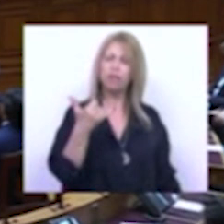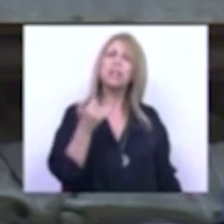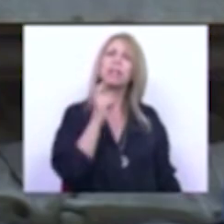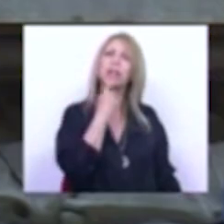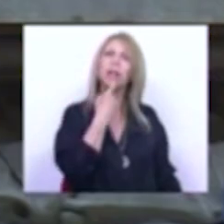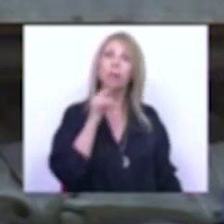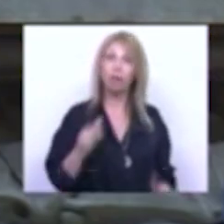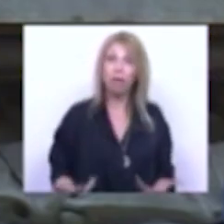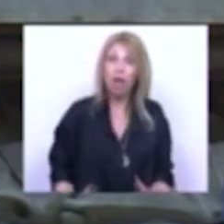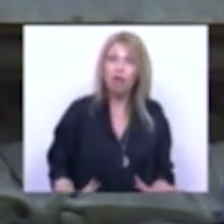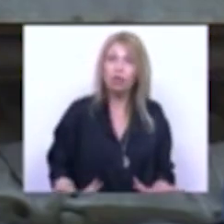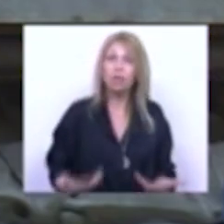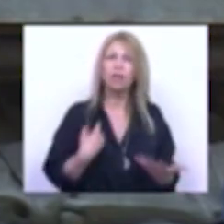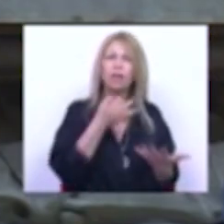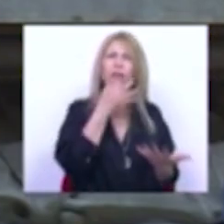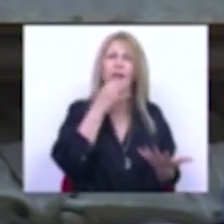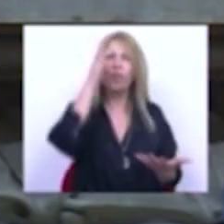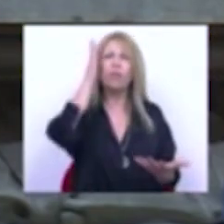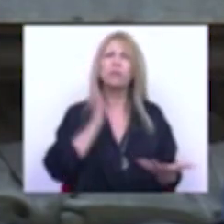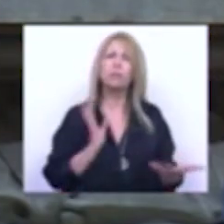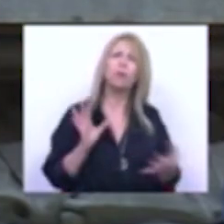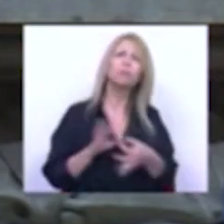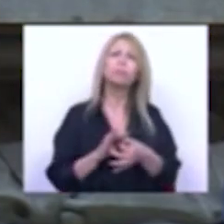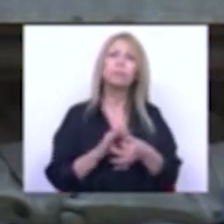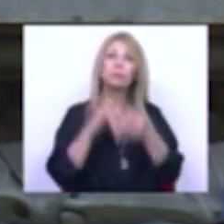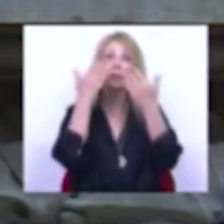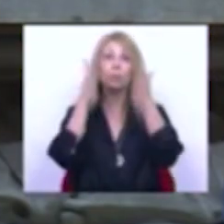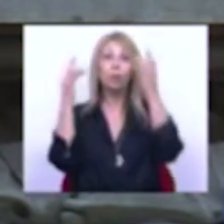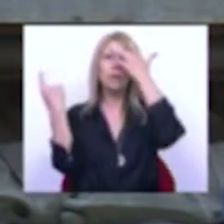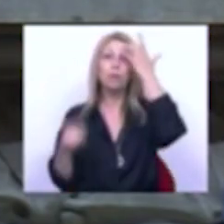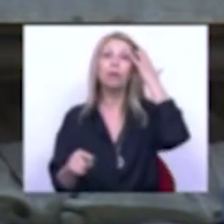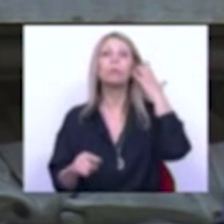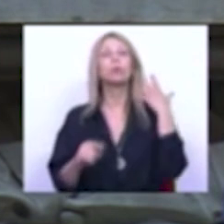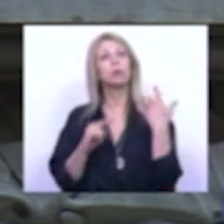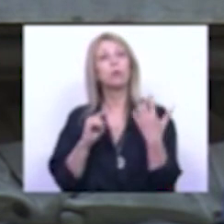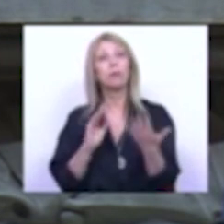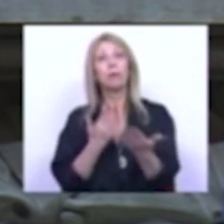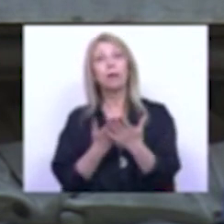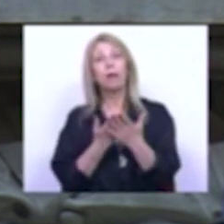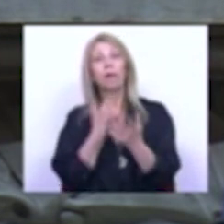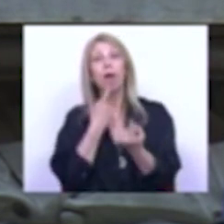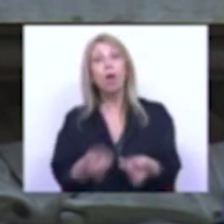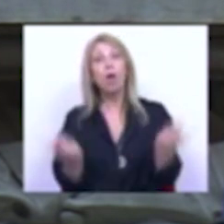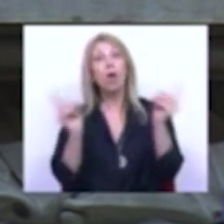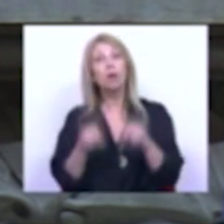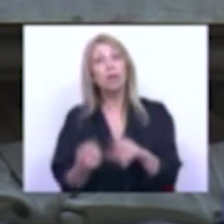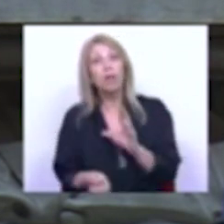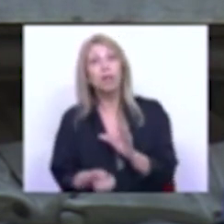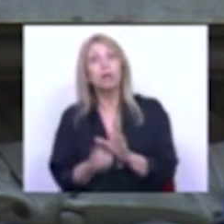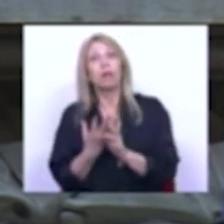falo das nossas Forças Armadas na democracia que temos de recriar jornada após